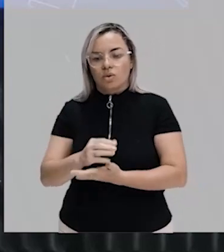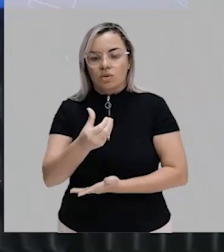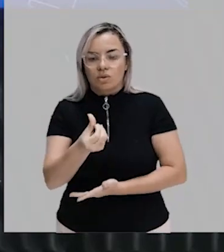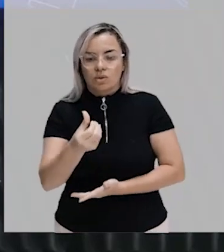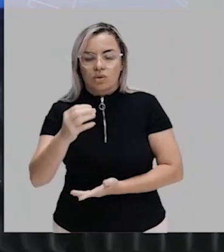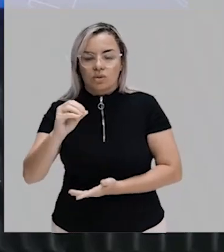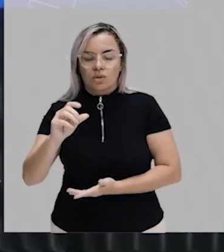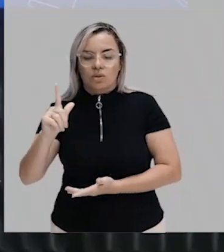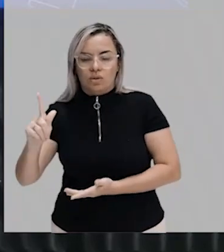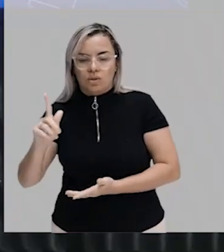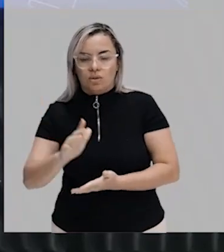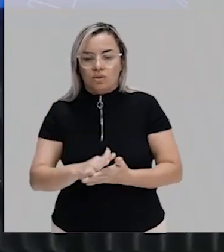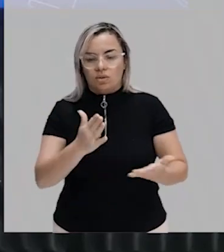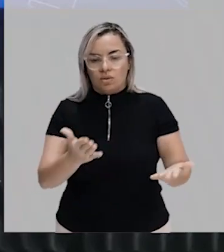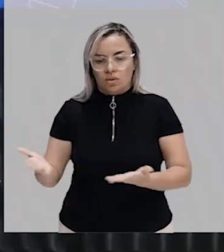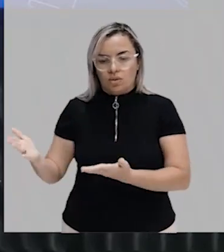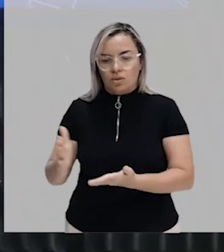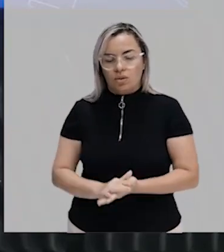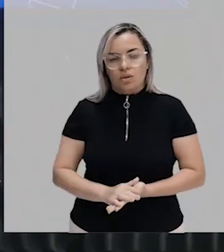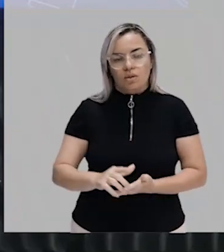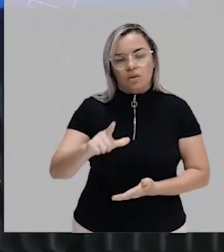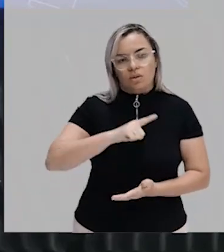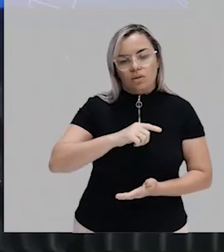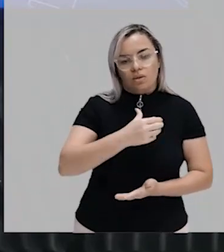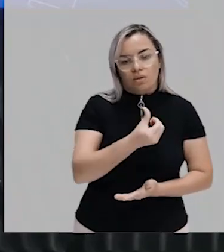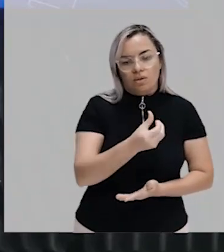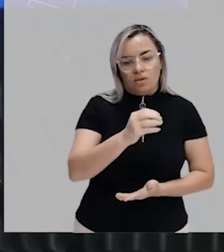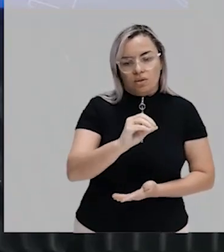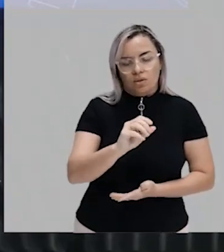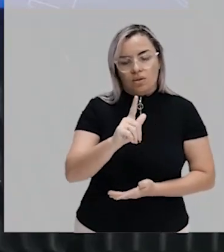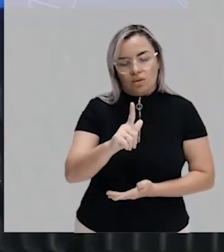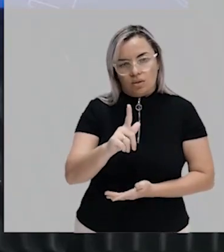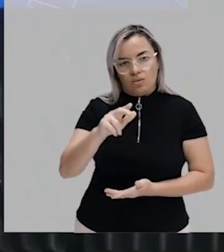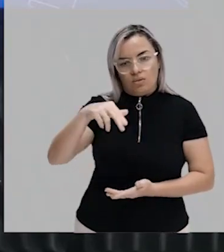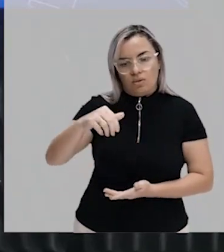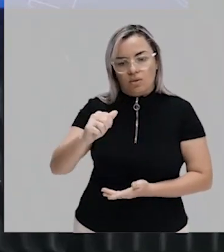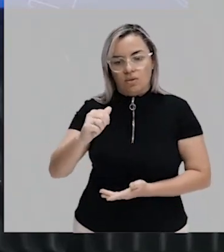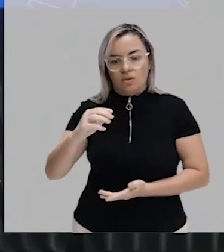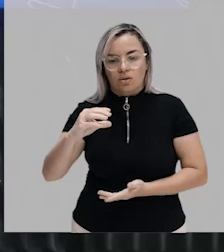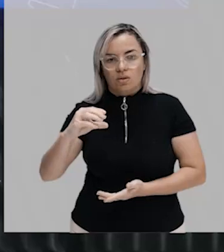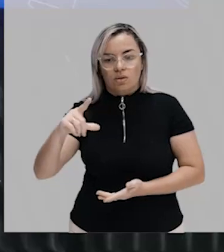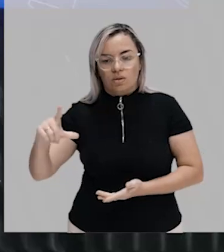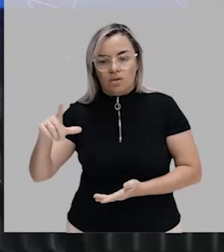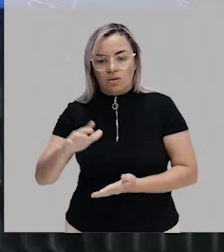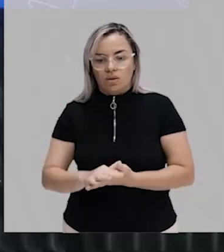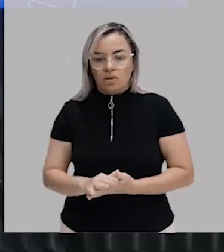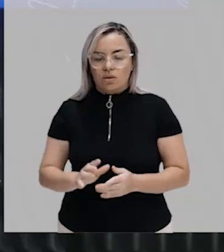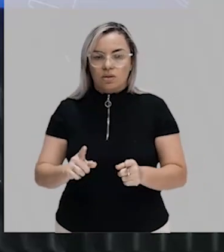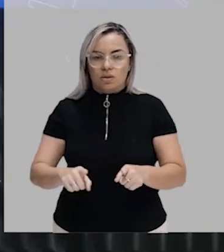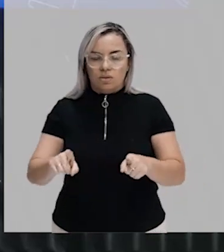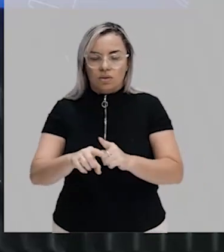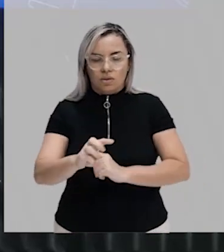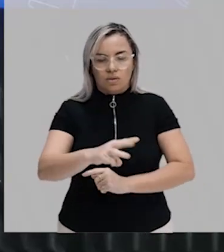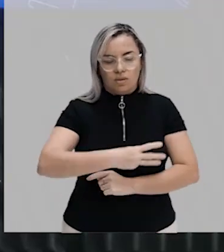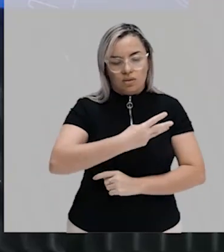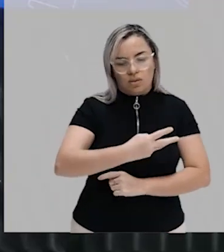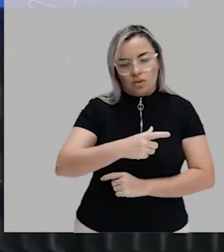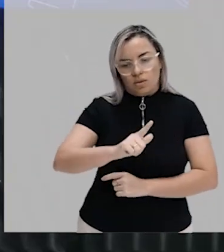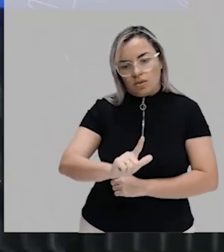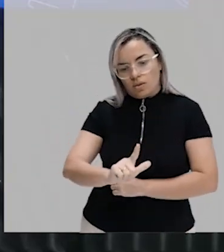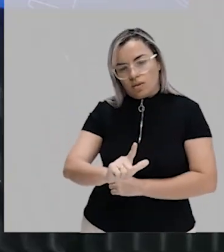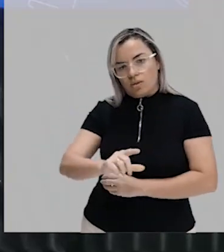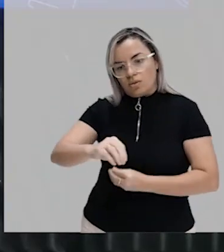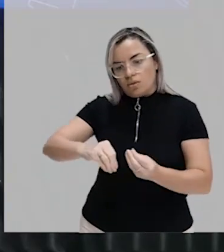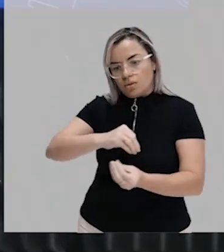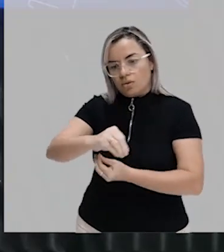do NaCl, cloreto de sódio, o sal de cozinha, em 3 litros de solução. Quanto vale